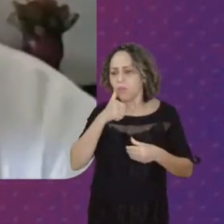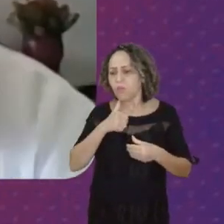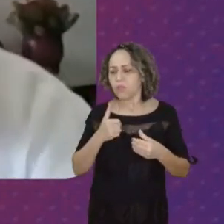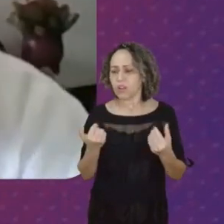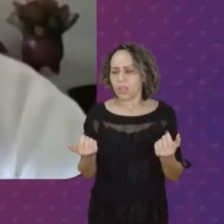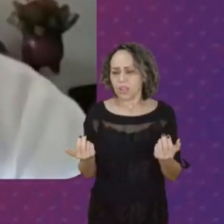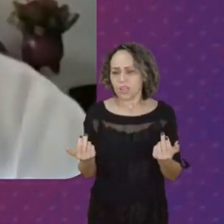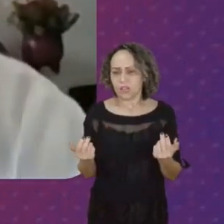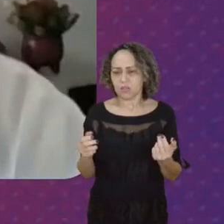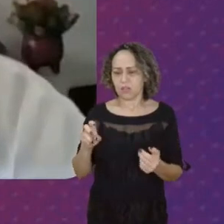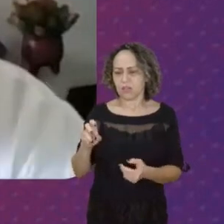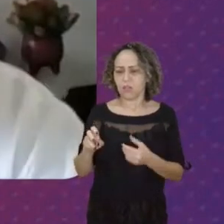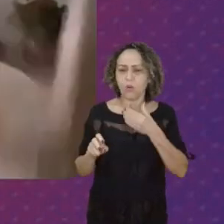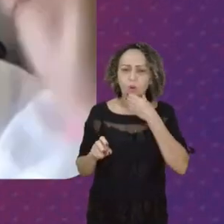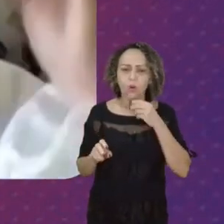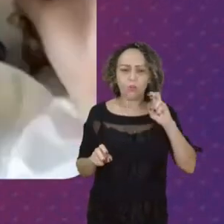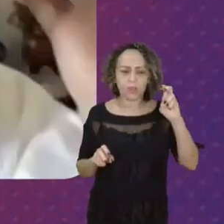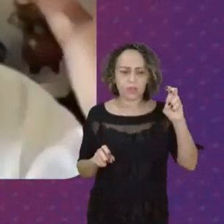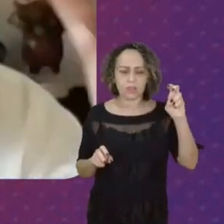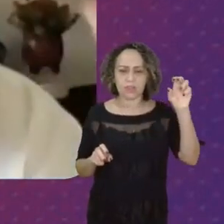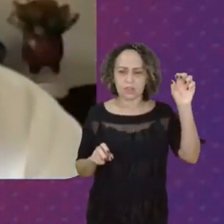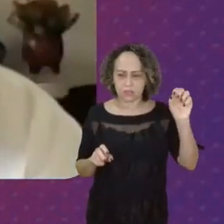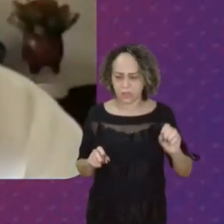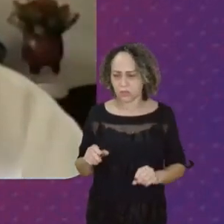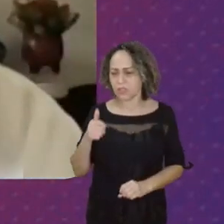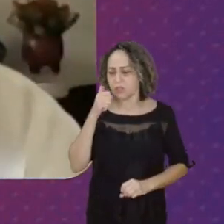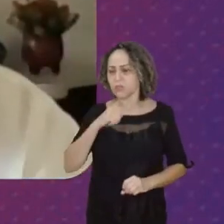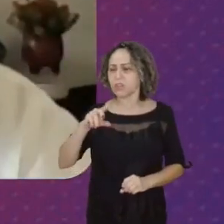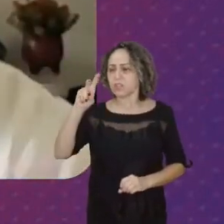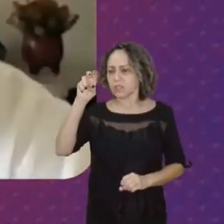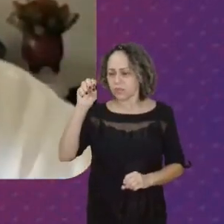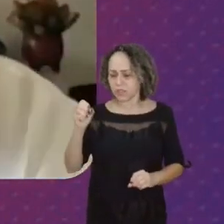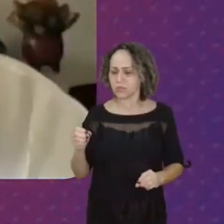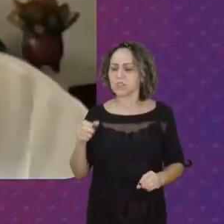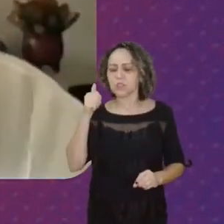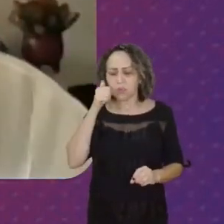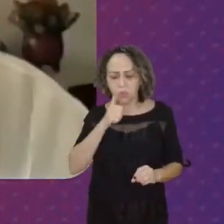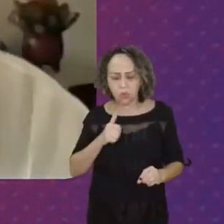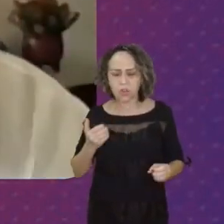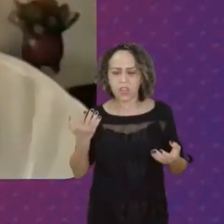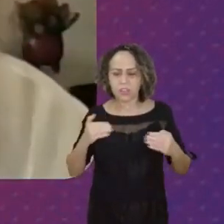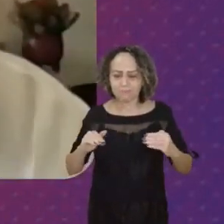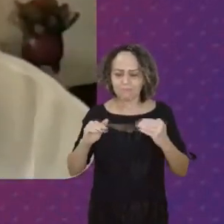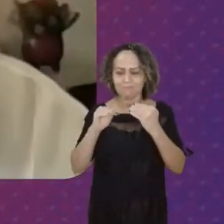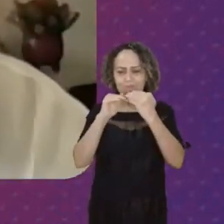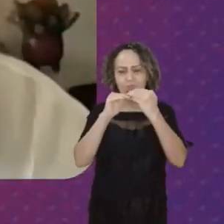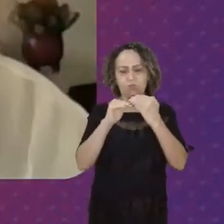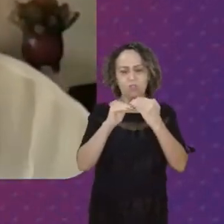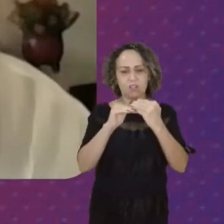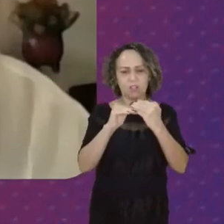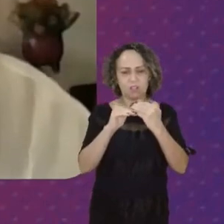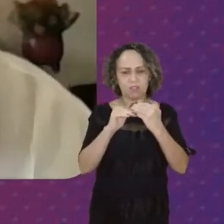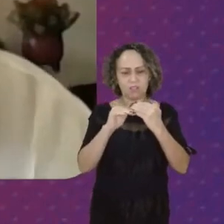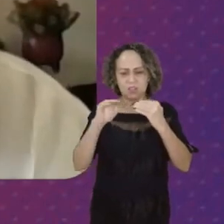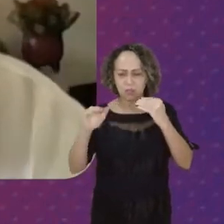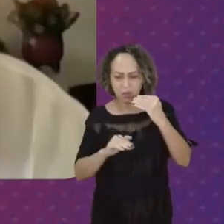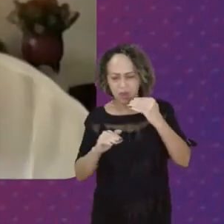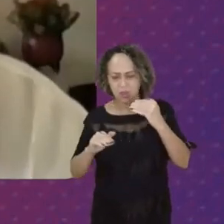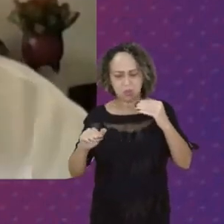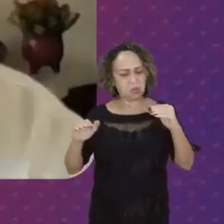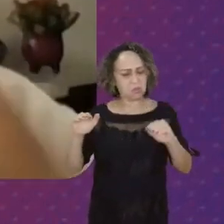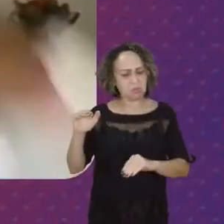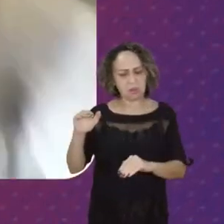PT. 50% de homens, 50% de mulheres, nem nenhum direito a menos,